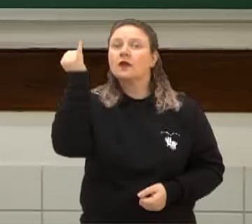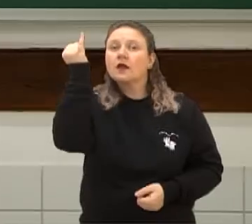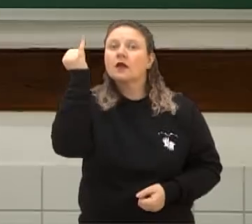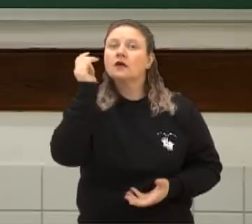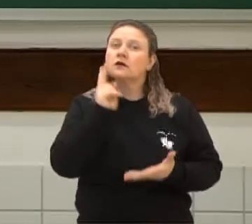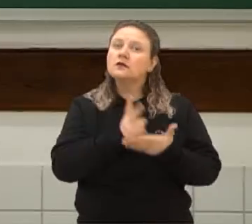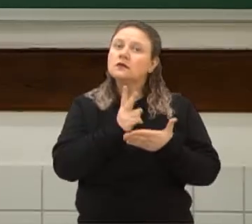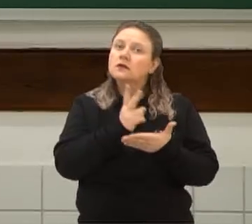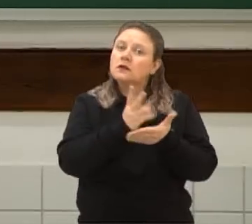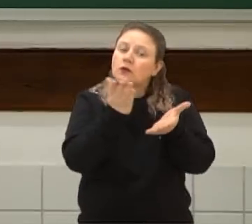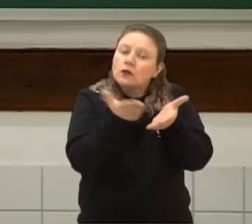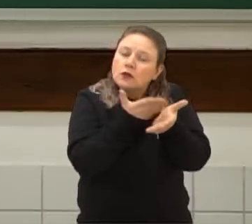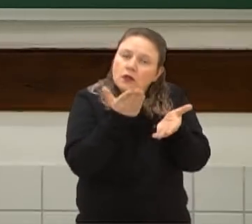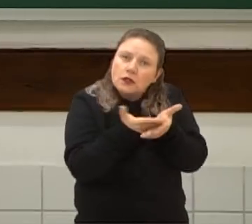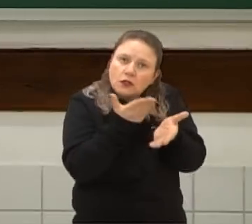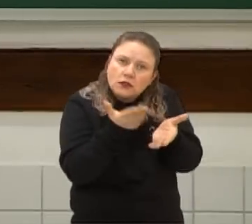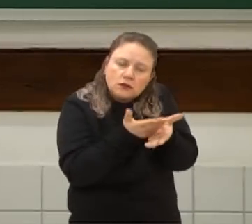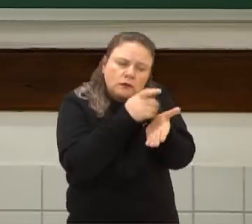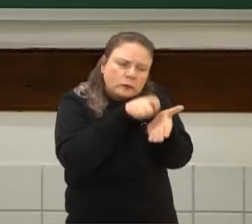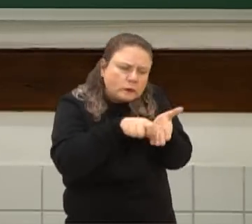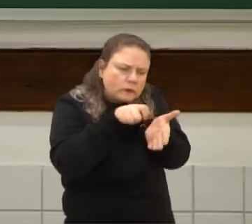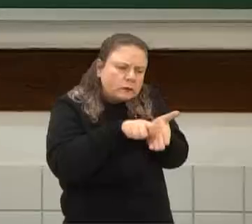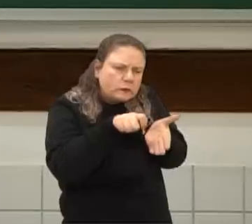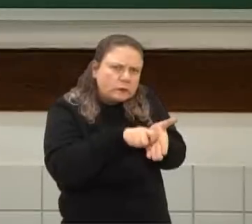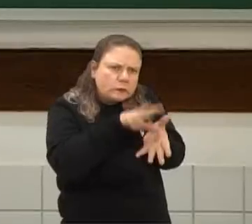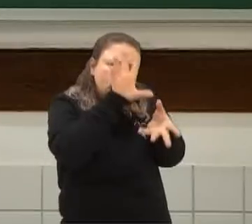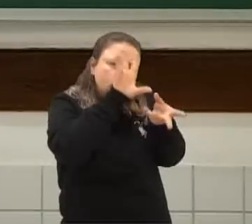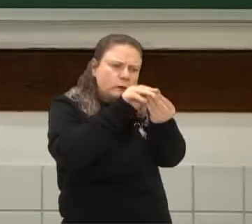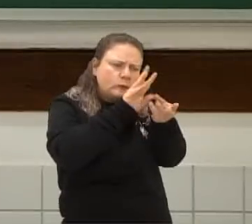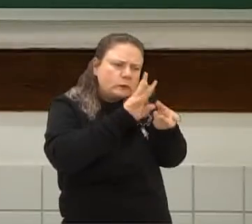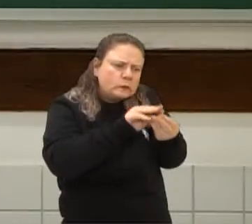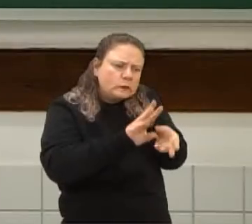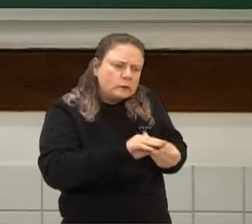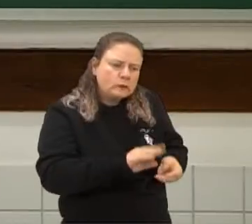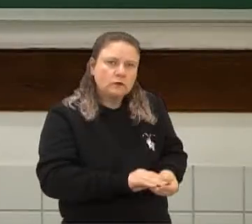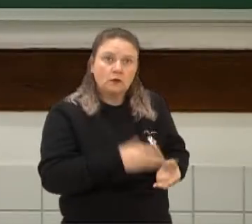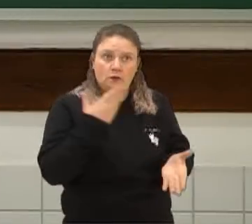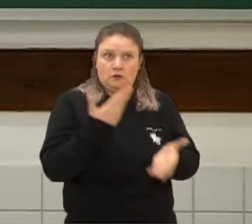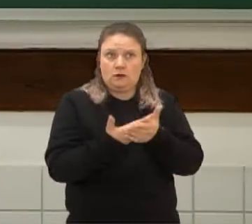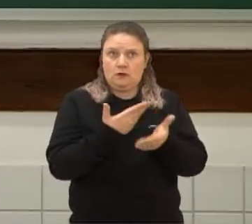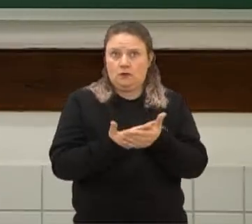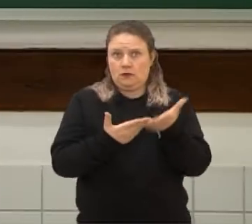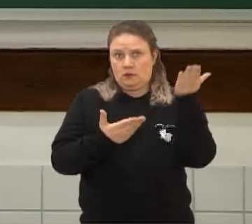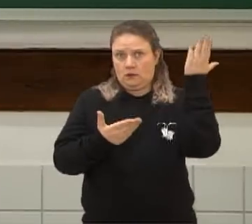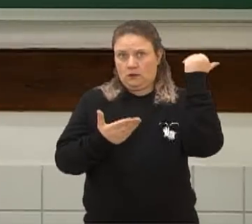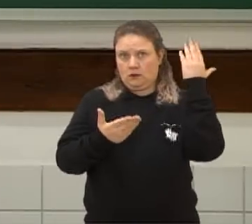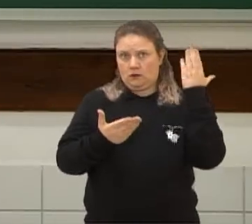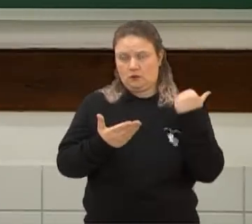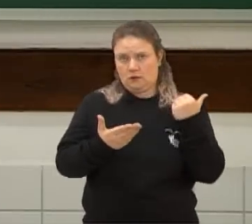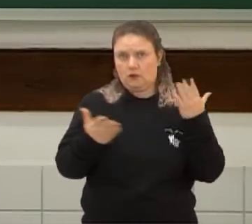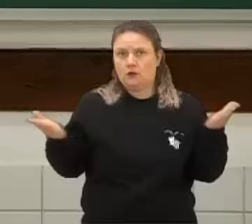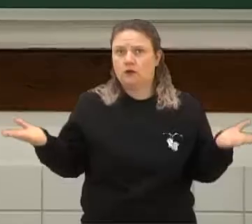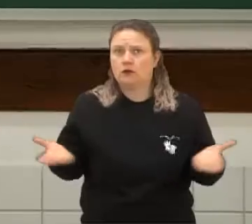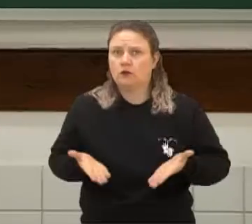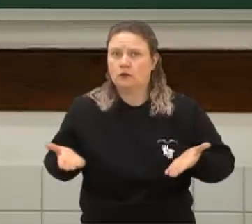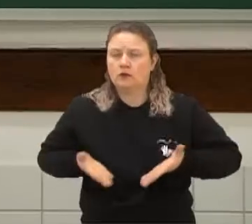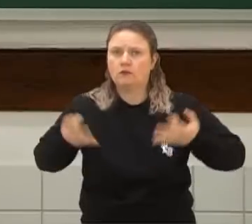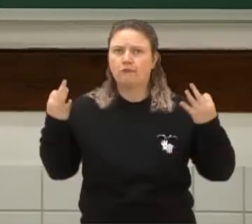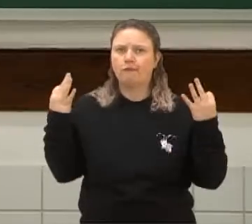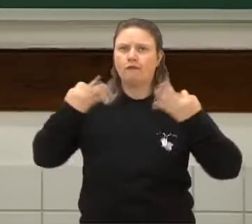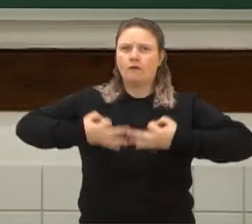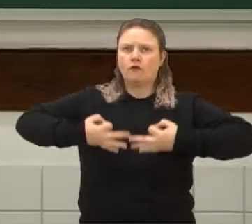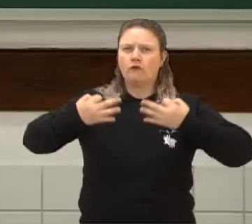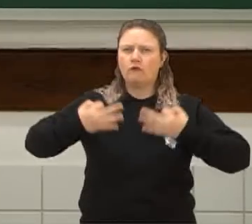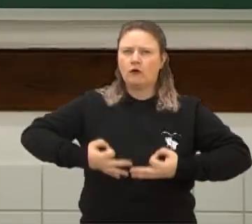sempre peguem o caderno de vocês, revise aí as duas últimas aulas que nós estudamos o presente perfeito, para você